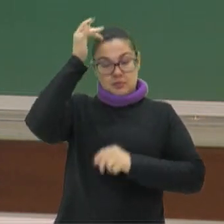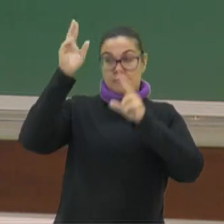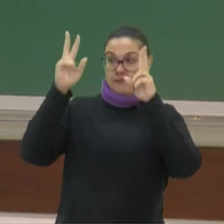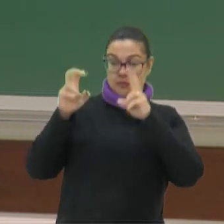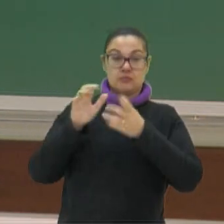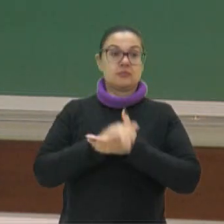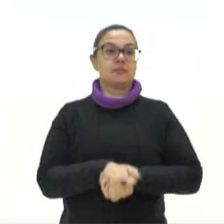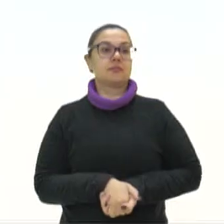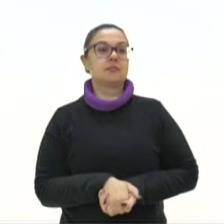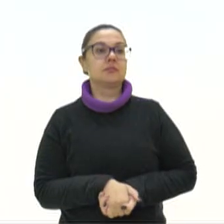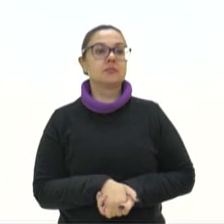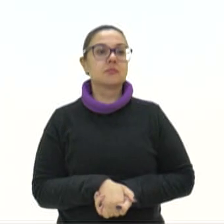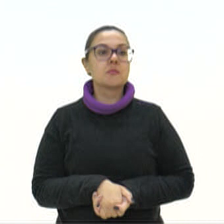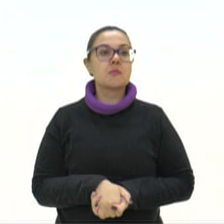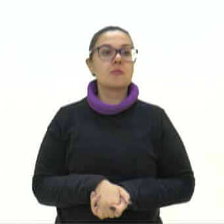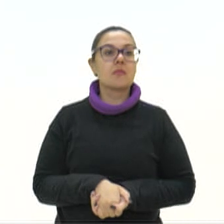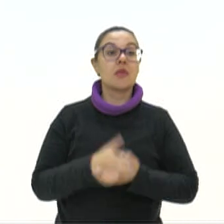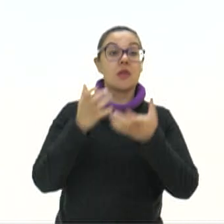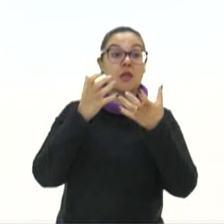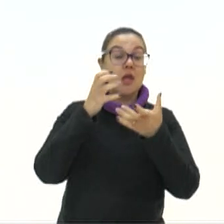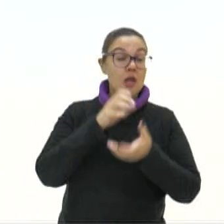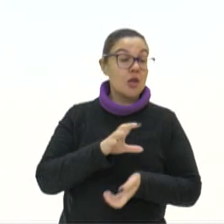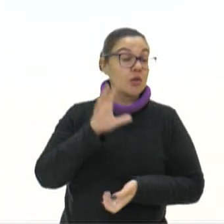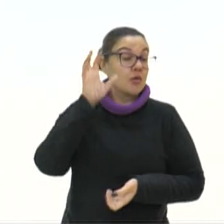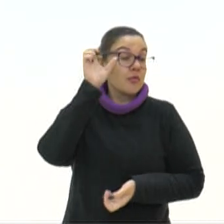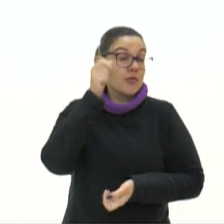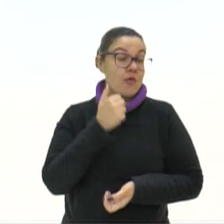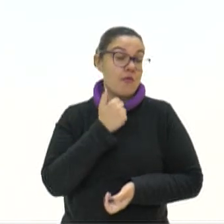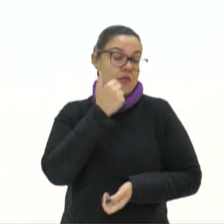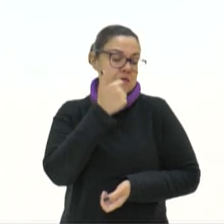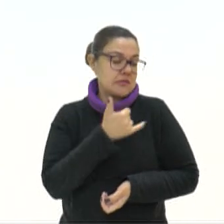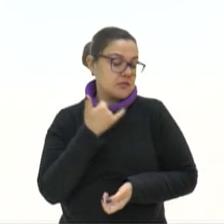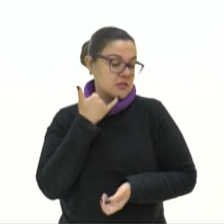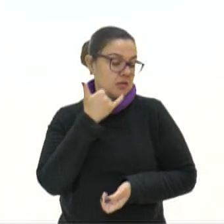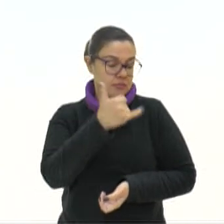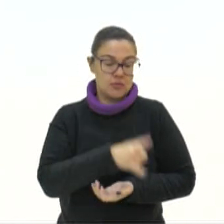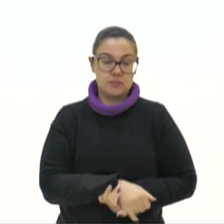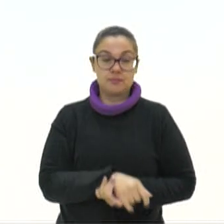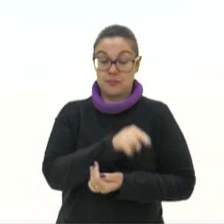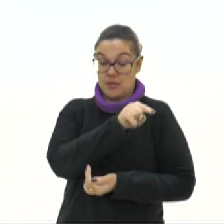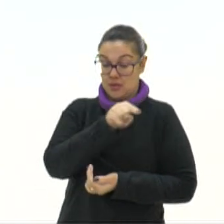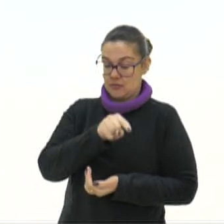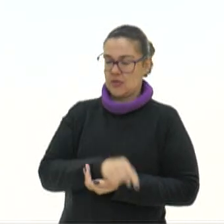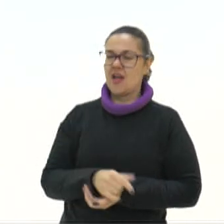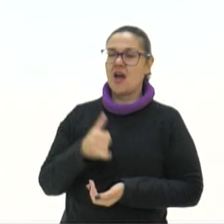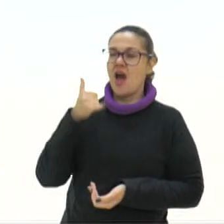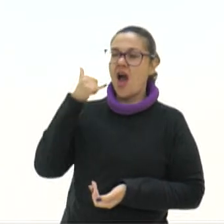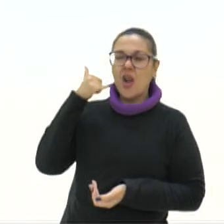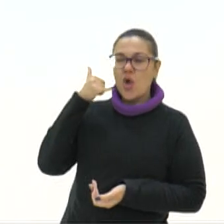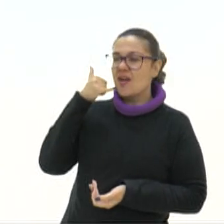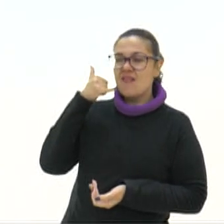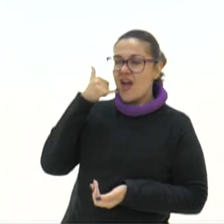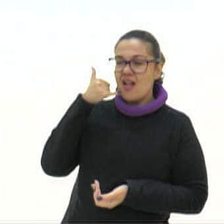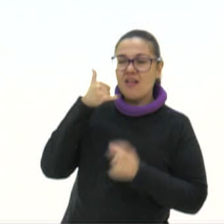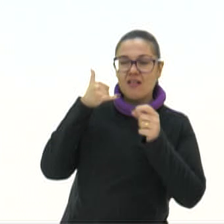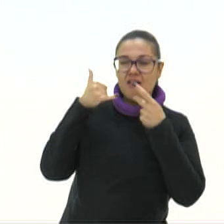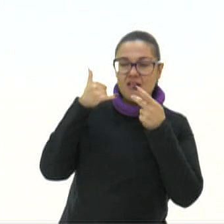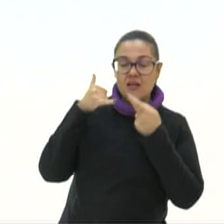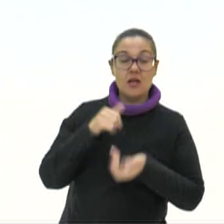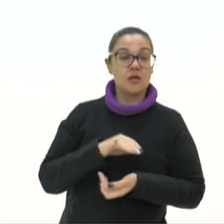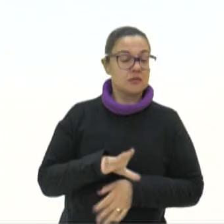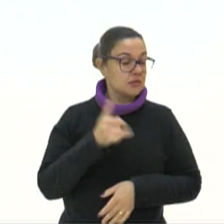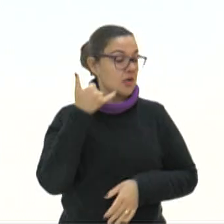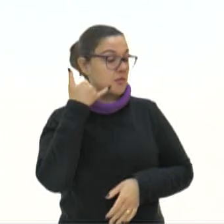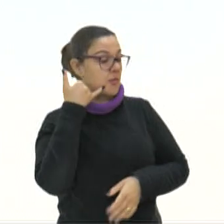as aspas. Querendo ouvir sua voz, resolveu telefonar. Travessão, alô, quem fala?